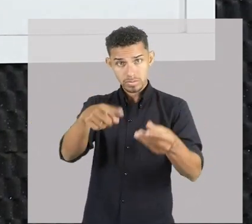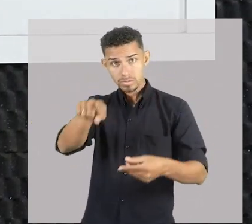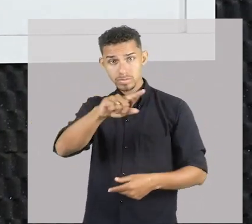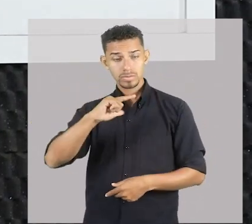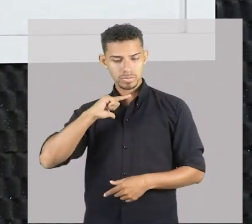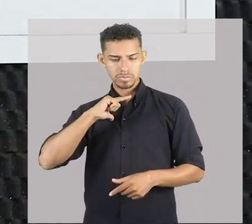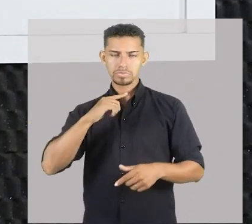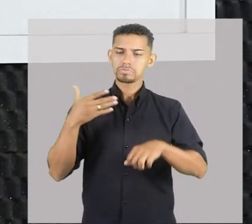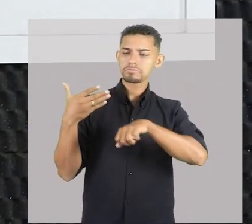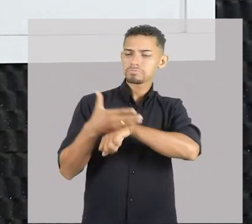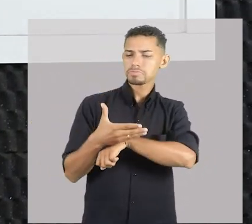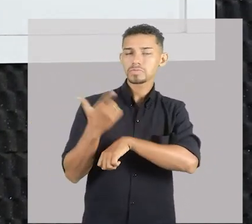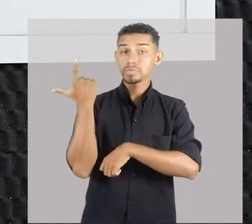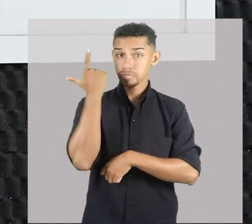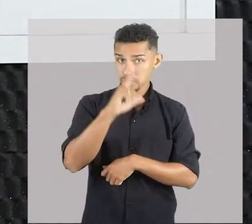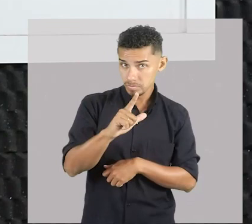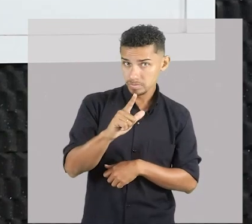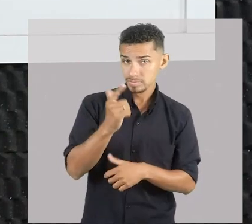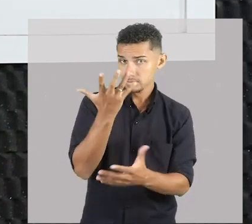só,